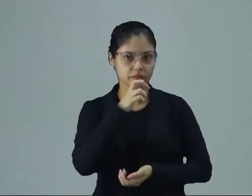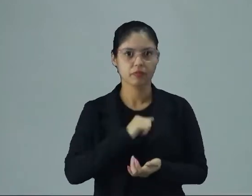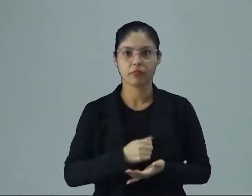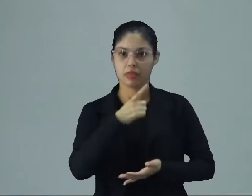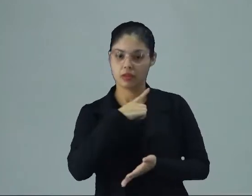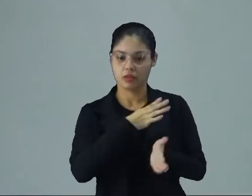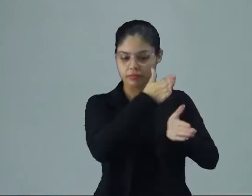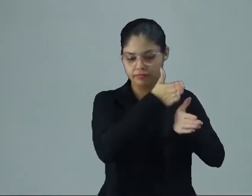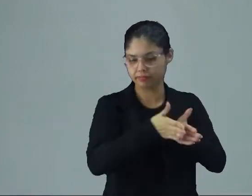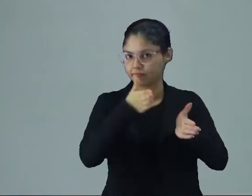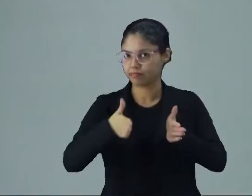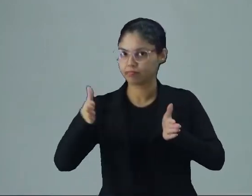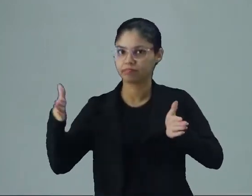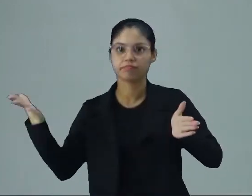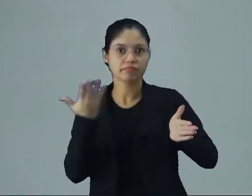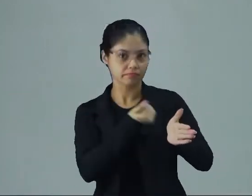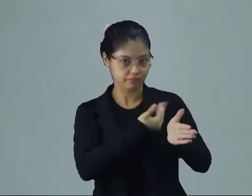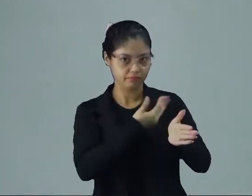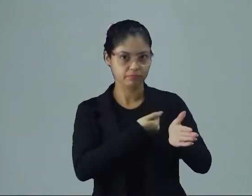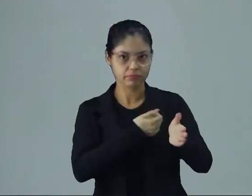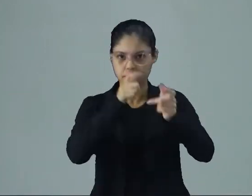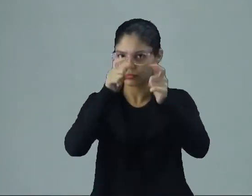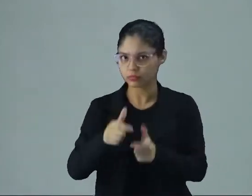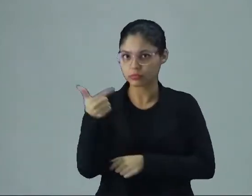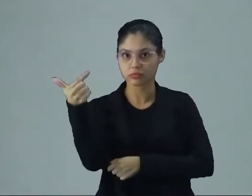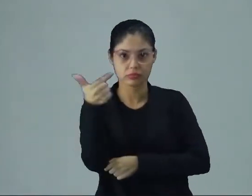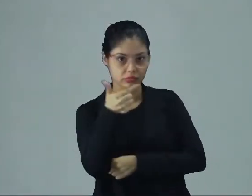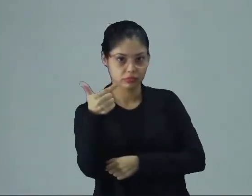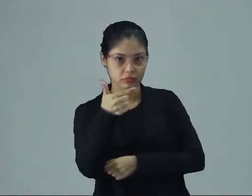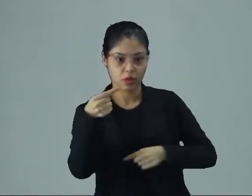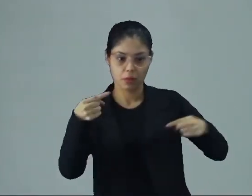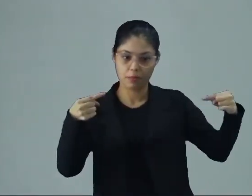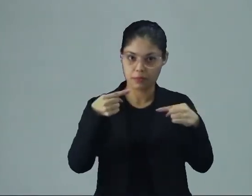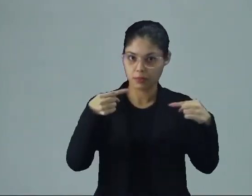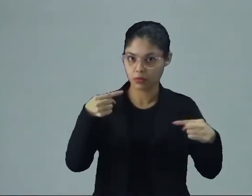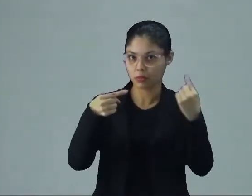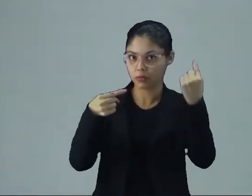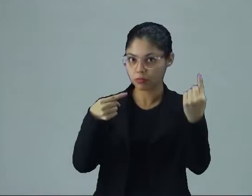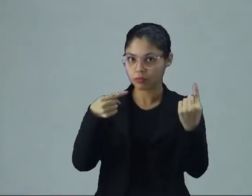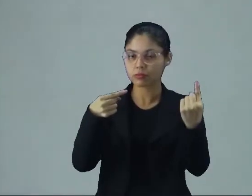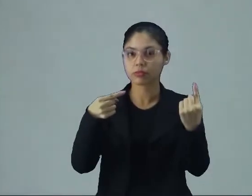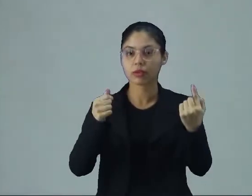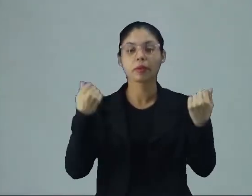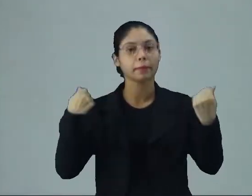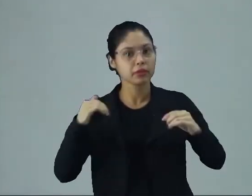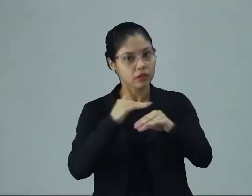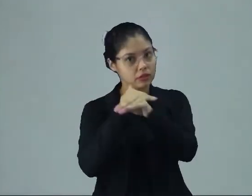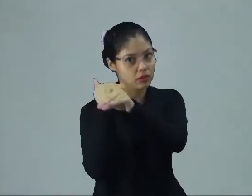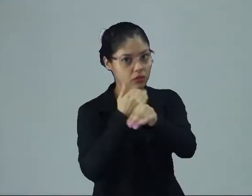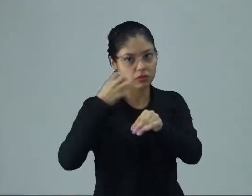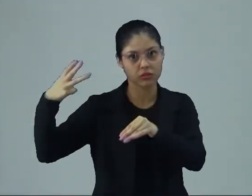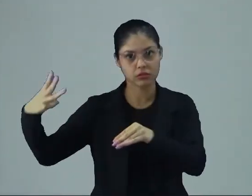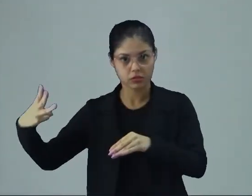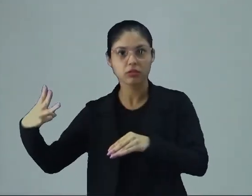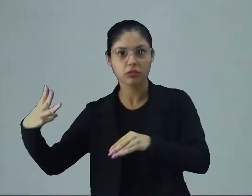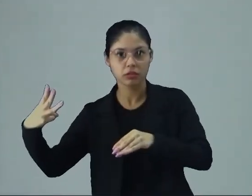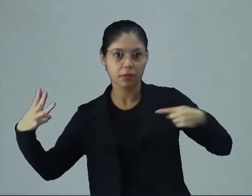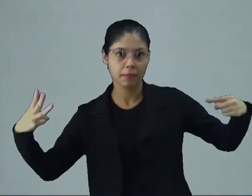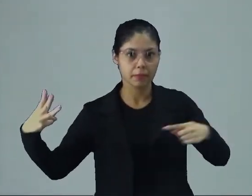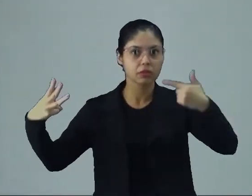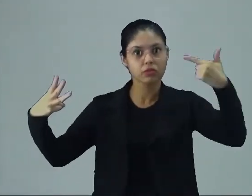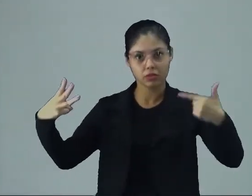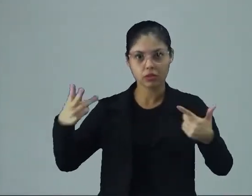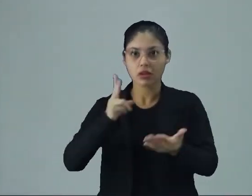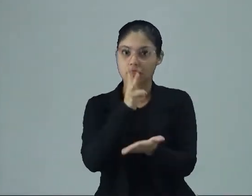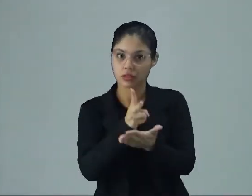Eu tenho uma sequência de números onde o segundo menos o primeiro tem que ser igual ao terceiro termo menos o